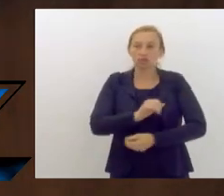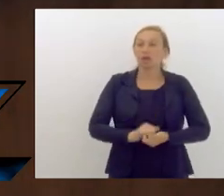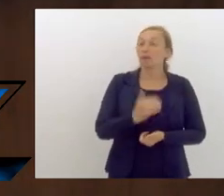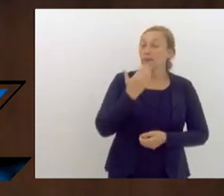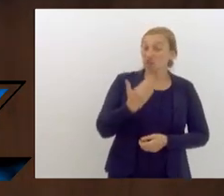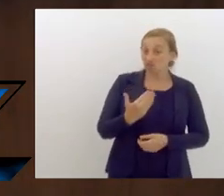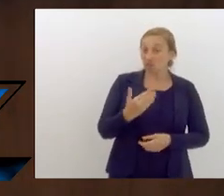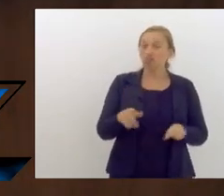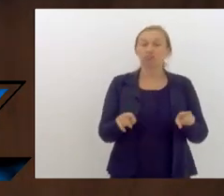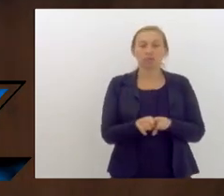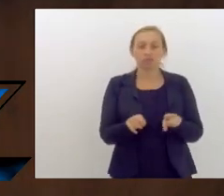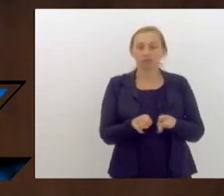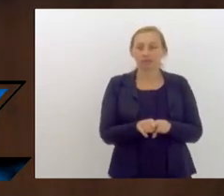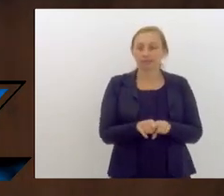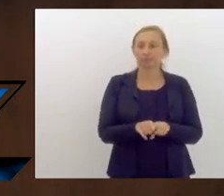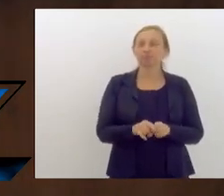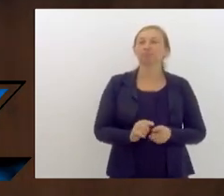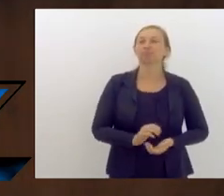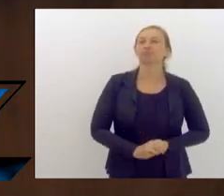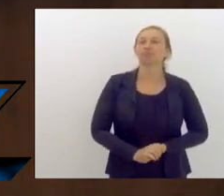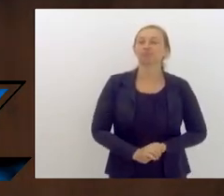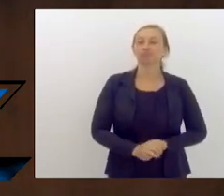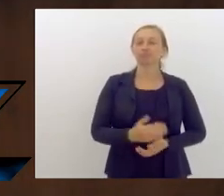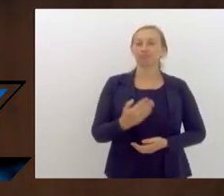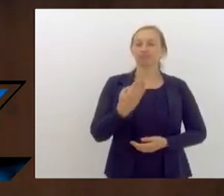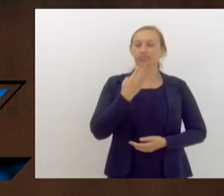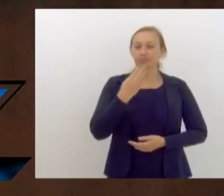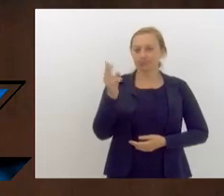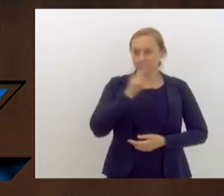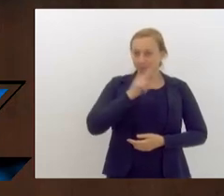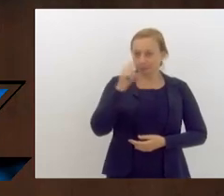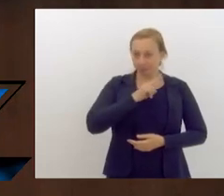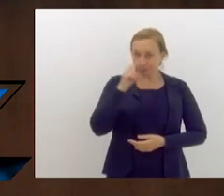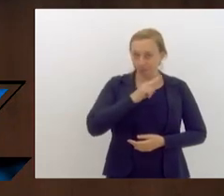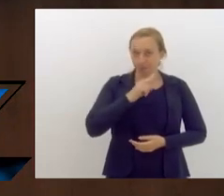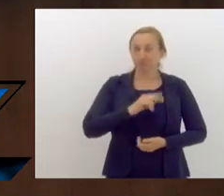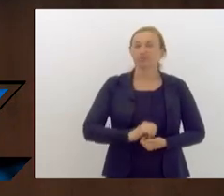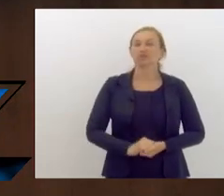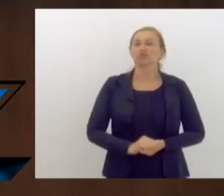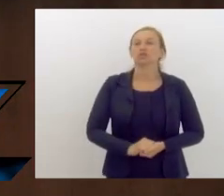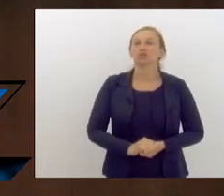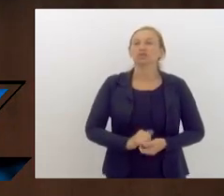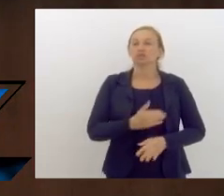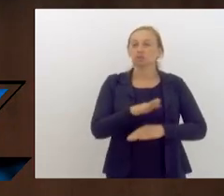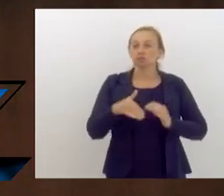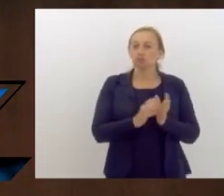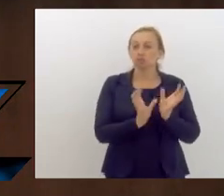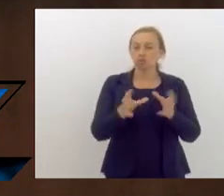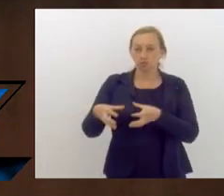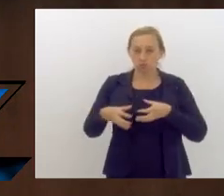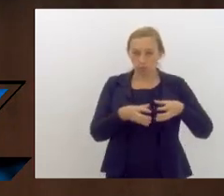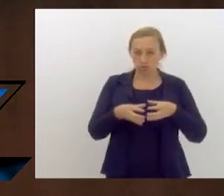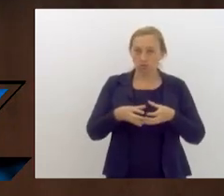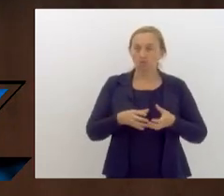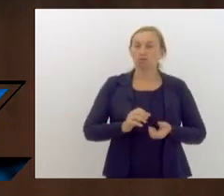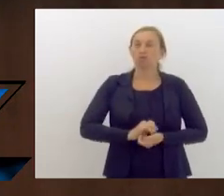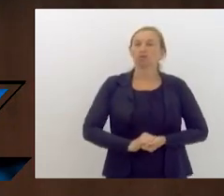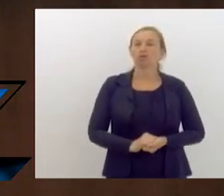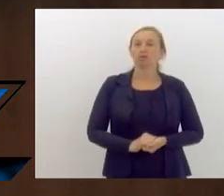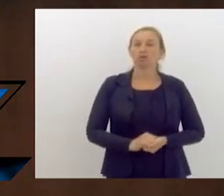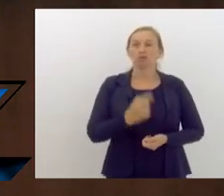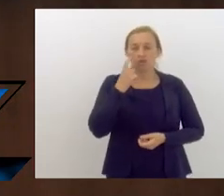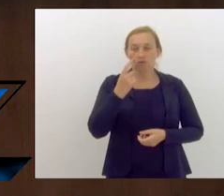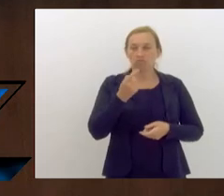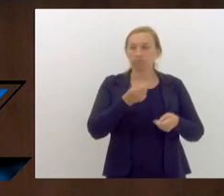pedir a deixar esse pedido de urgência para que possamos tramitar através de todas as comissões e a gente buscar essa